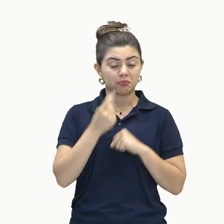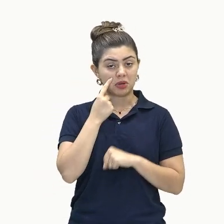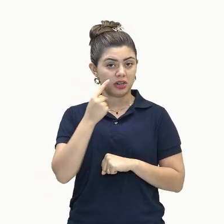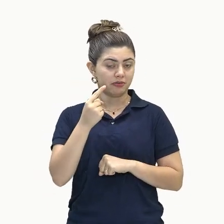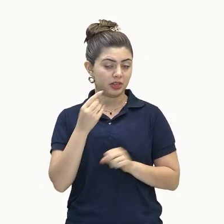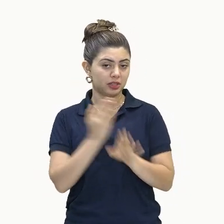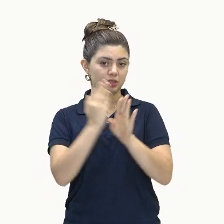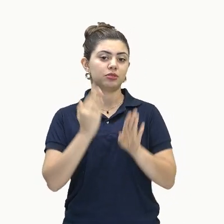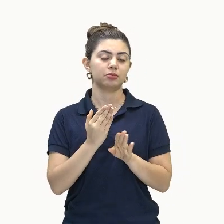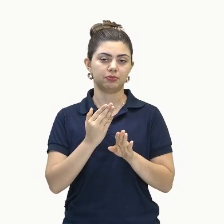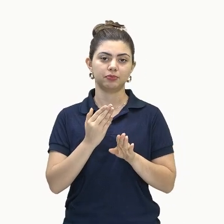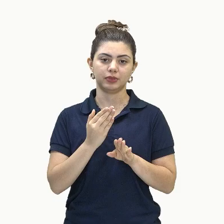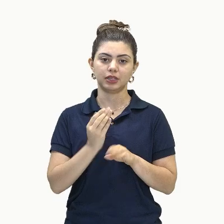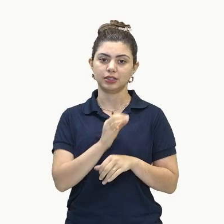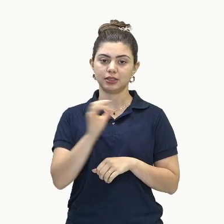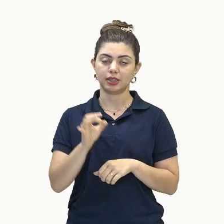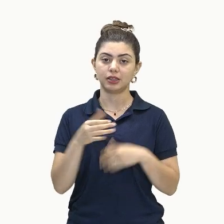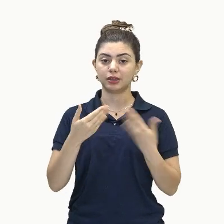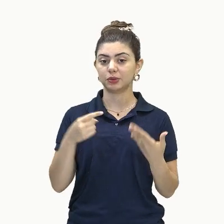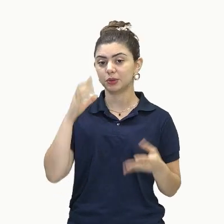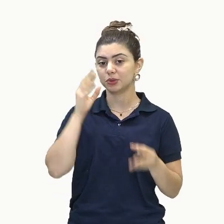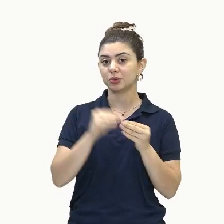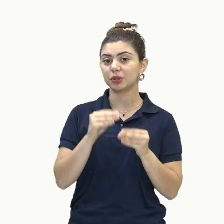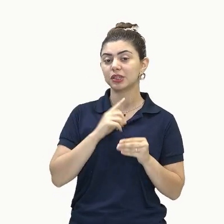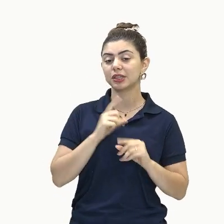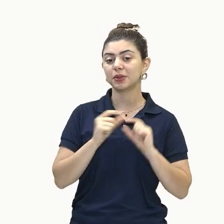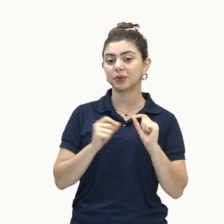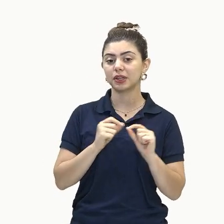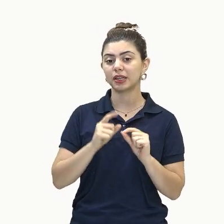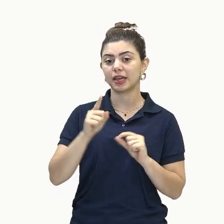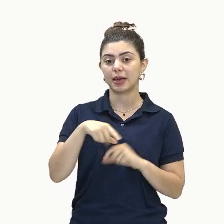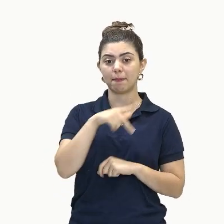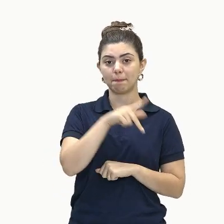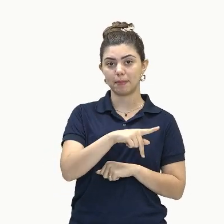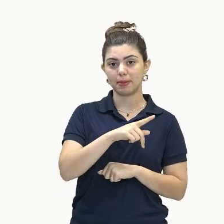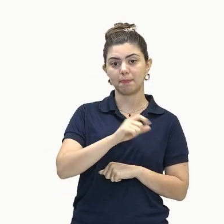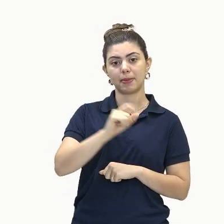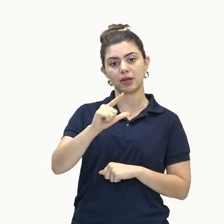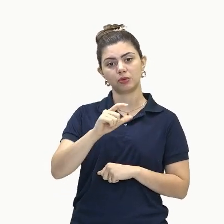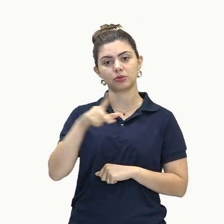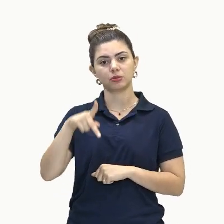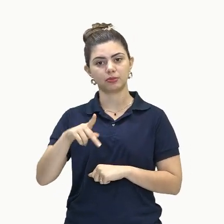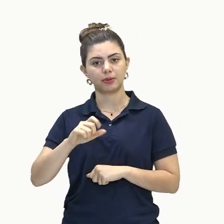todo mundo que é afetado tem um gene dominante.